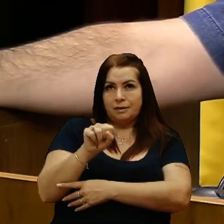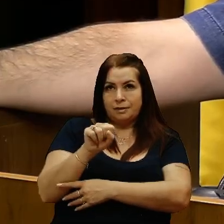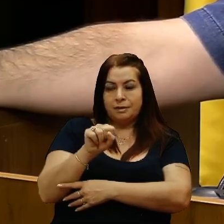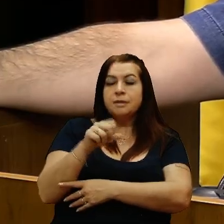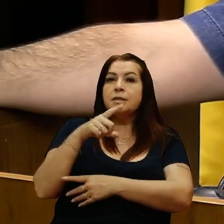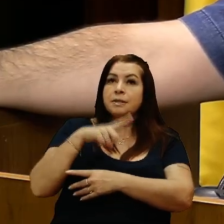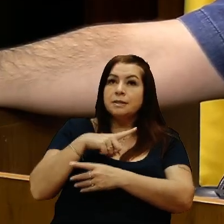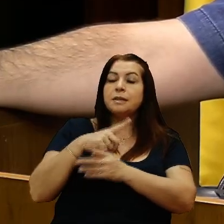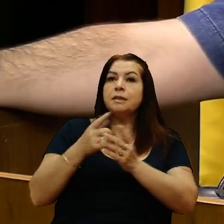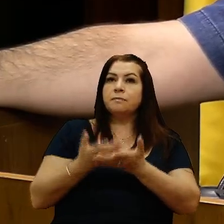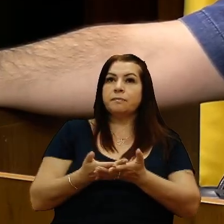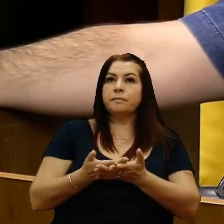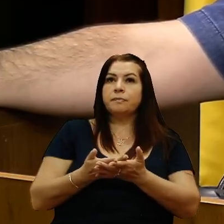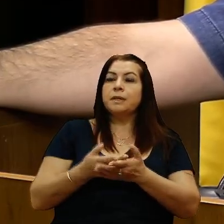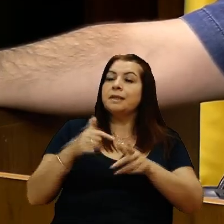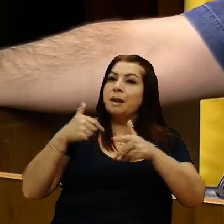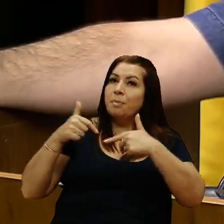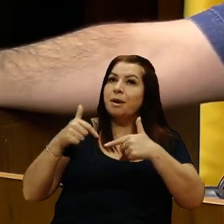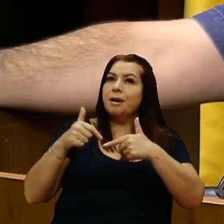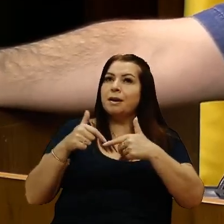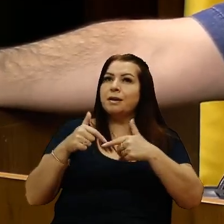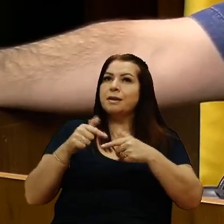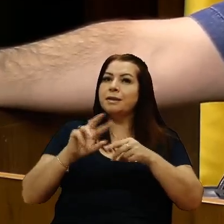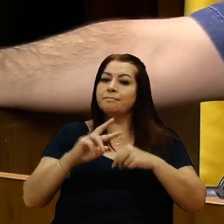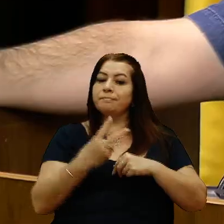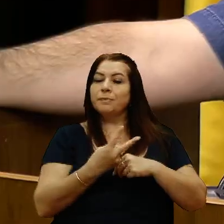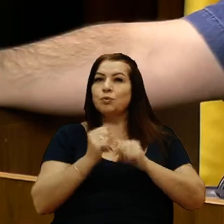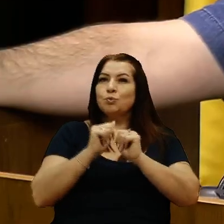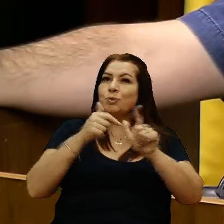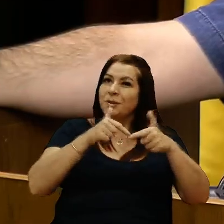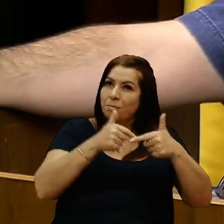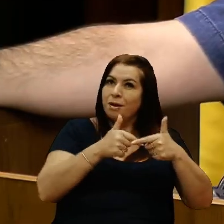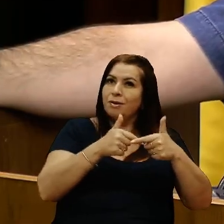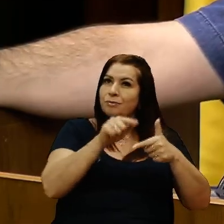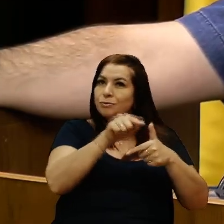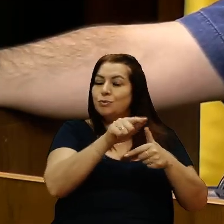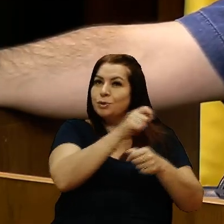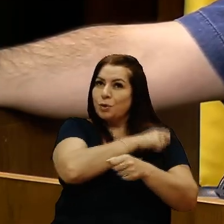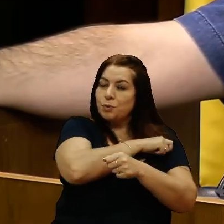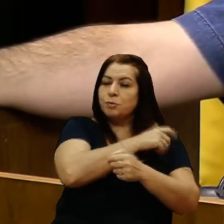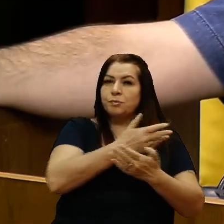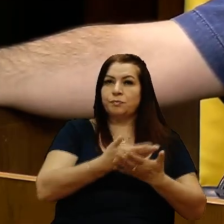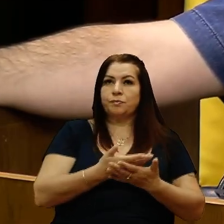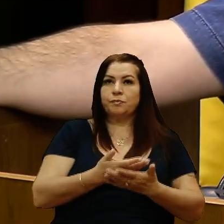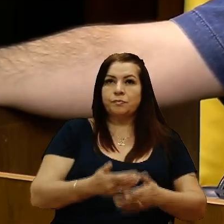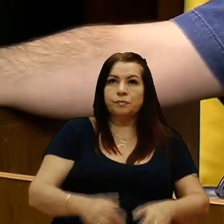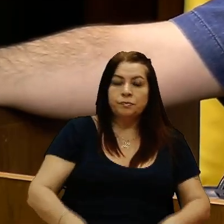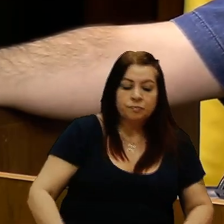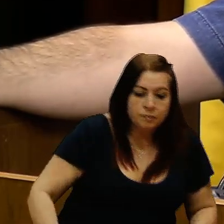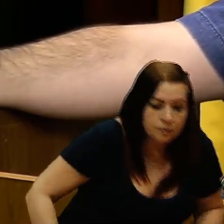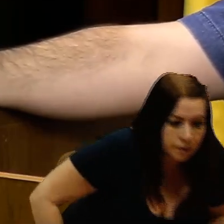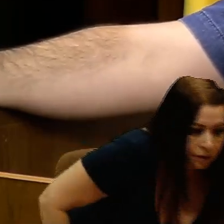iremos trabalhar a contrapartida de serviços e